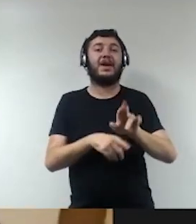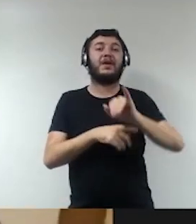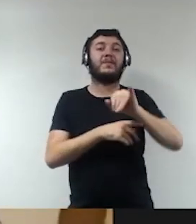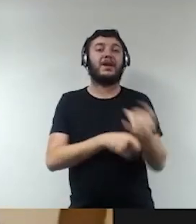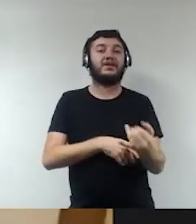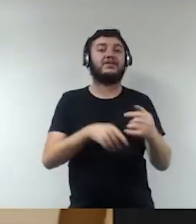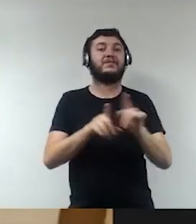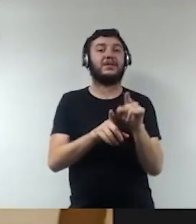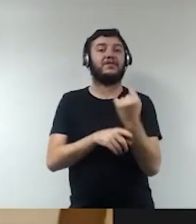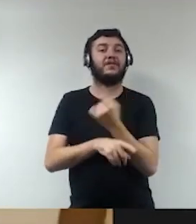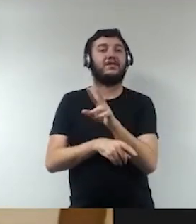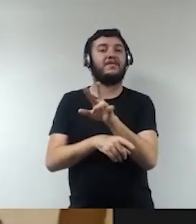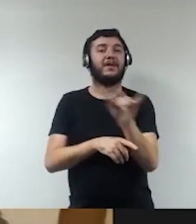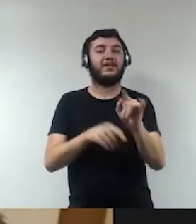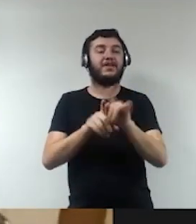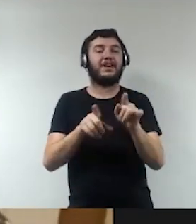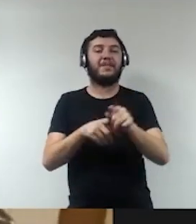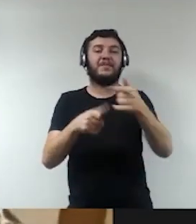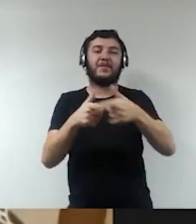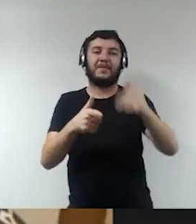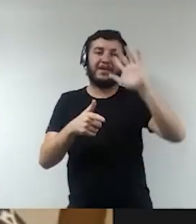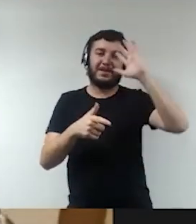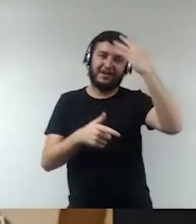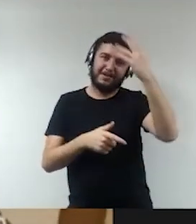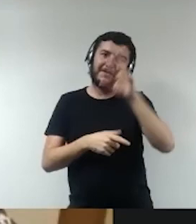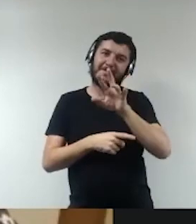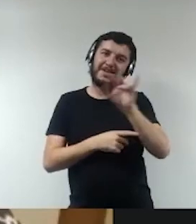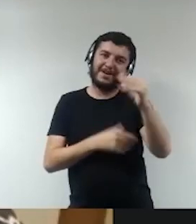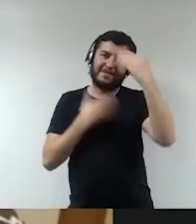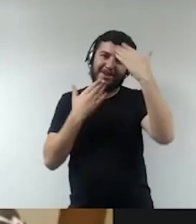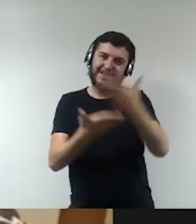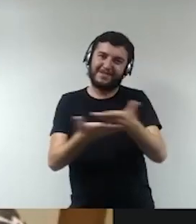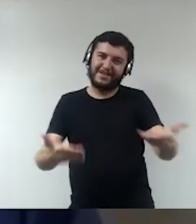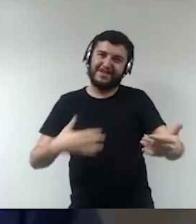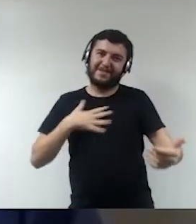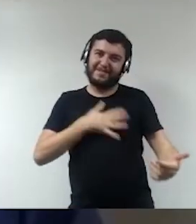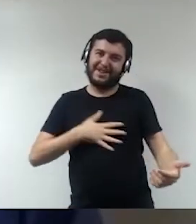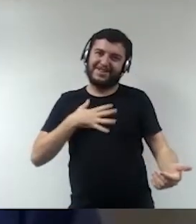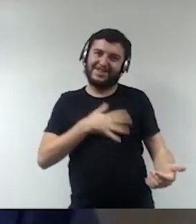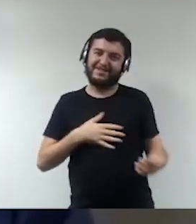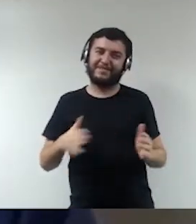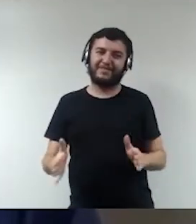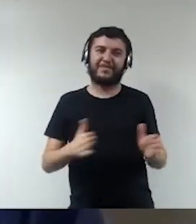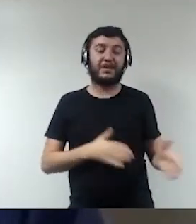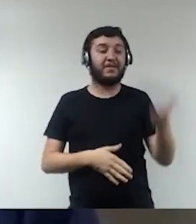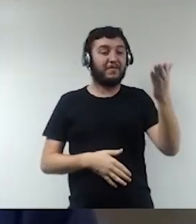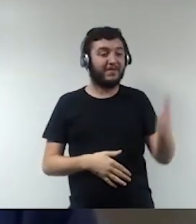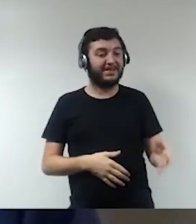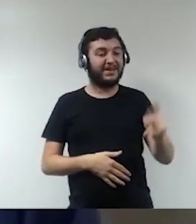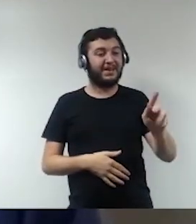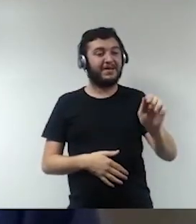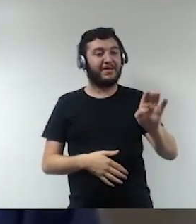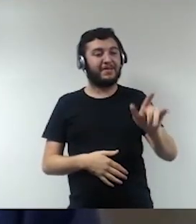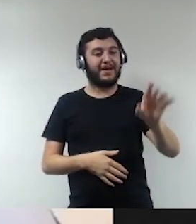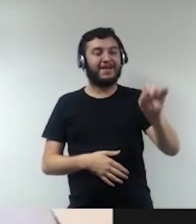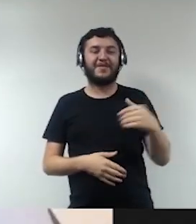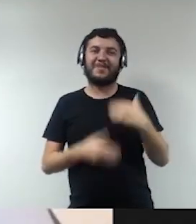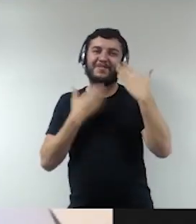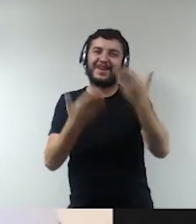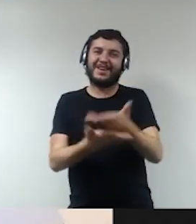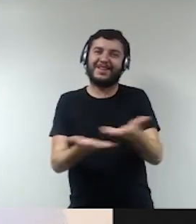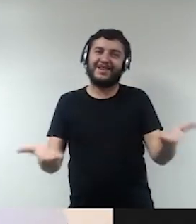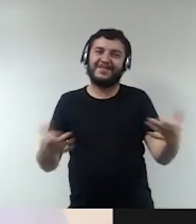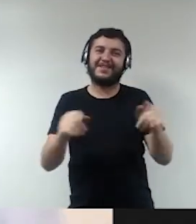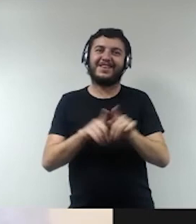são infinitos, né? Obrigada a todos, gente, um prazer enorme. Professor Pablo. Bom, obrigado a todos. Com o risco de